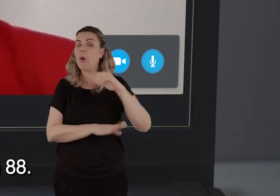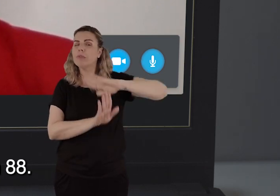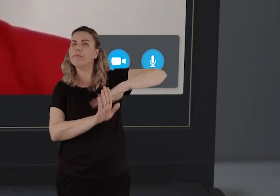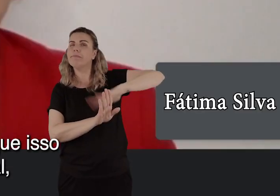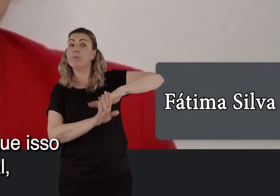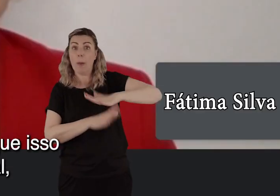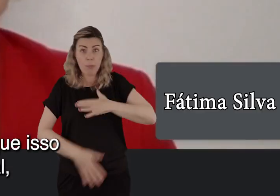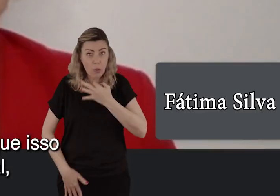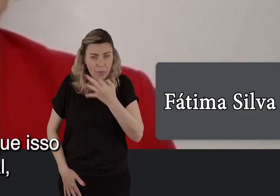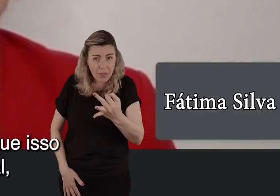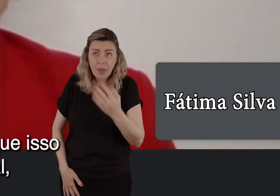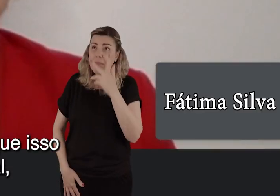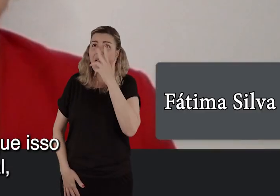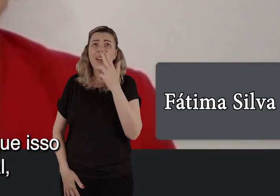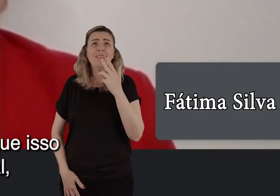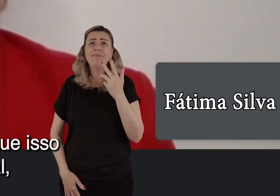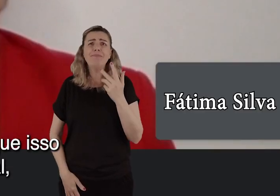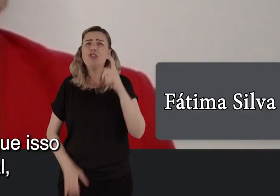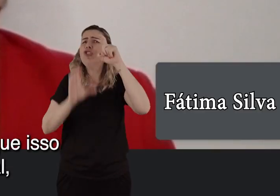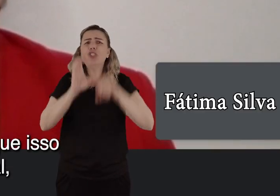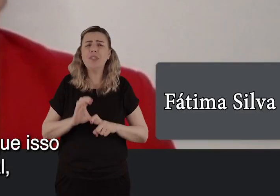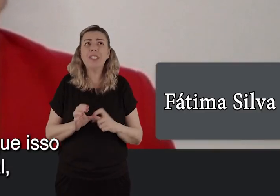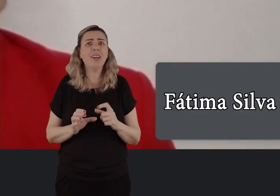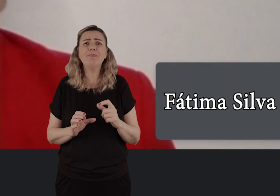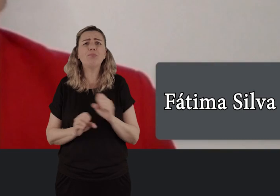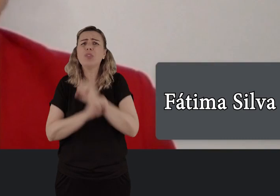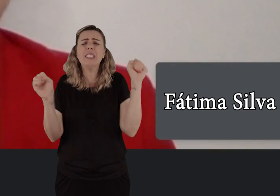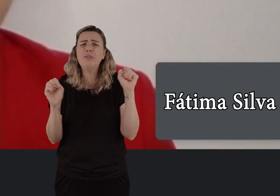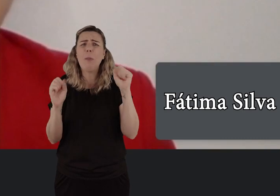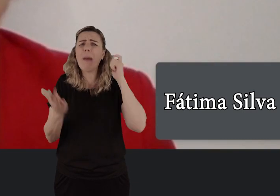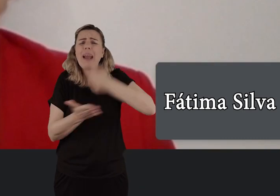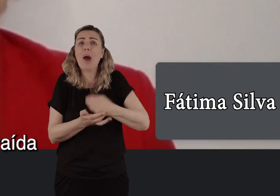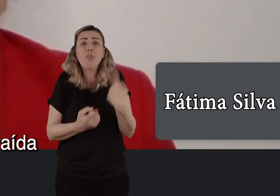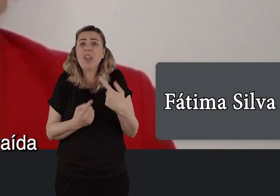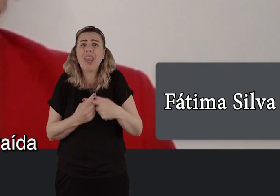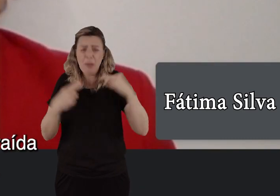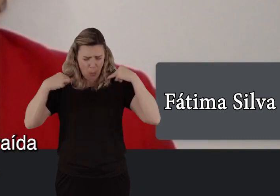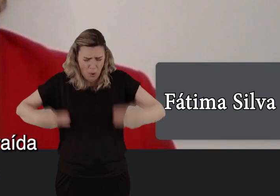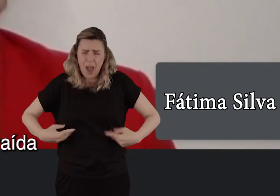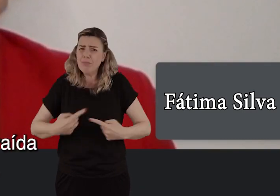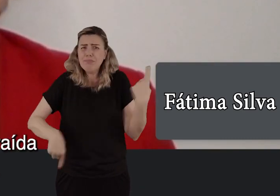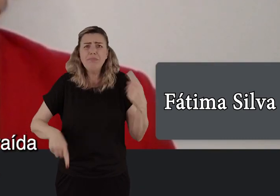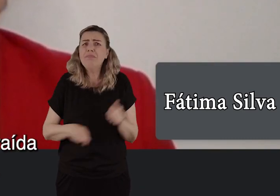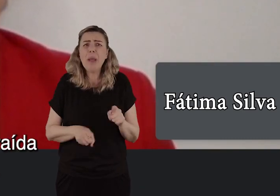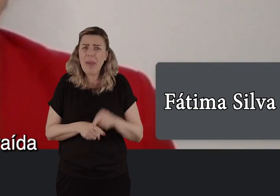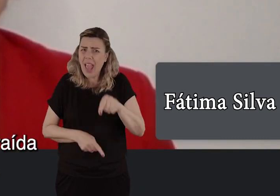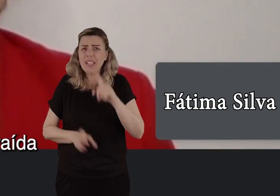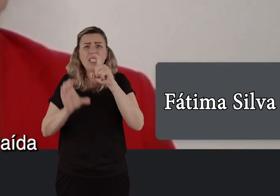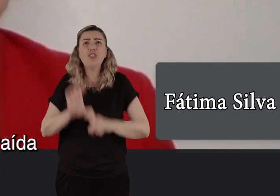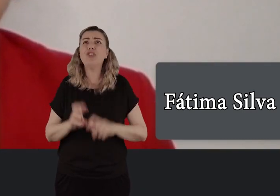em 88. A minha opinião é de que isso é uma dívida imoral, ela é impagável e ela também foi contraída de